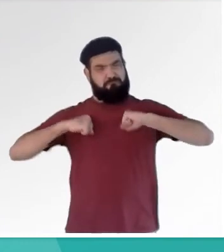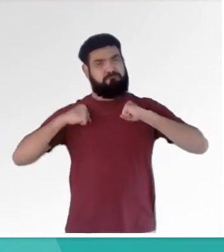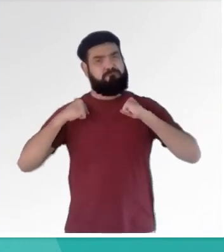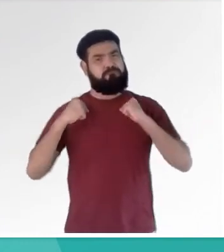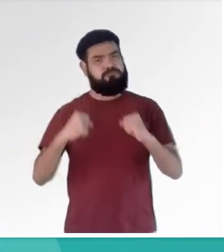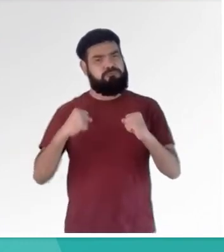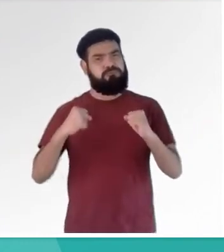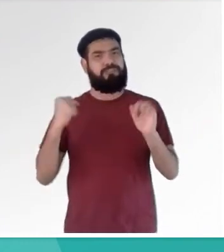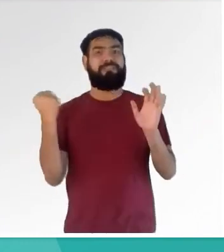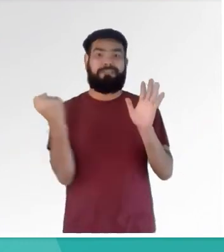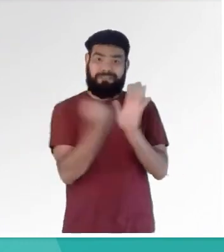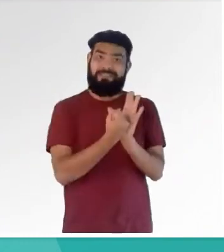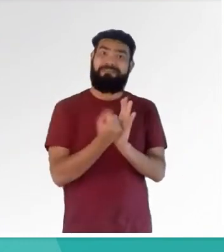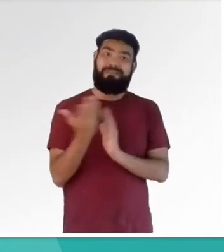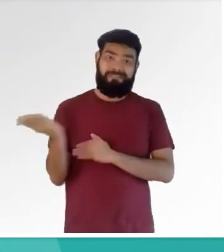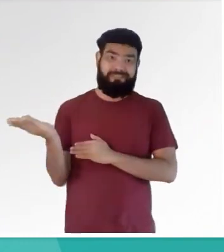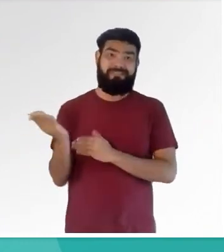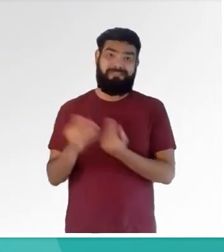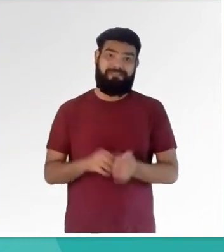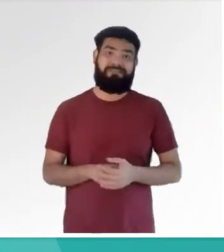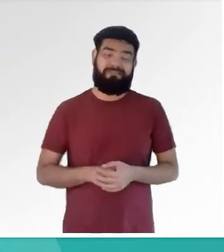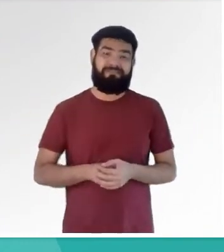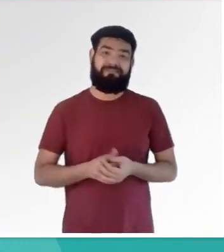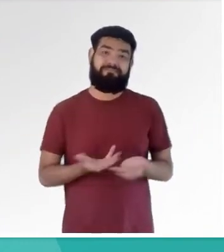simbólico, né? Então,